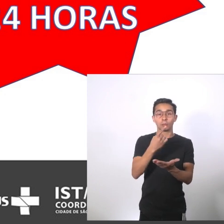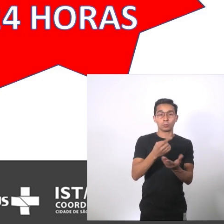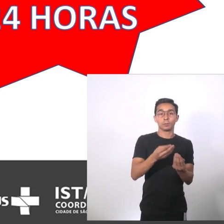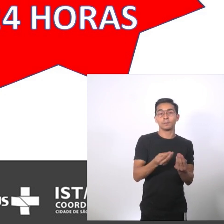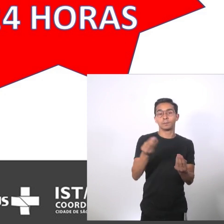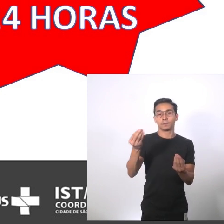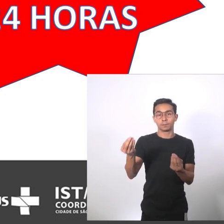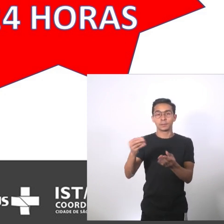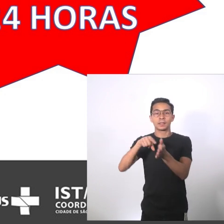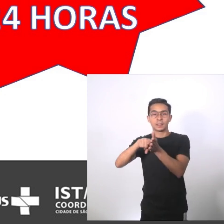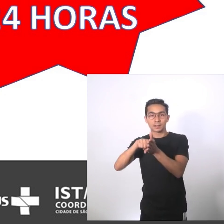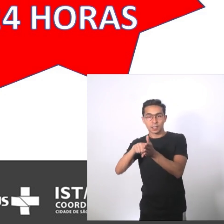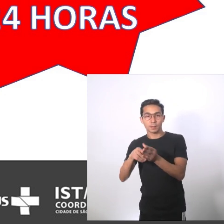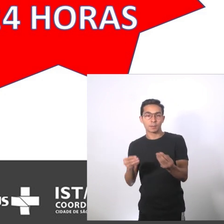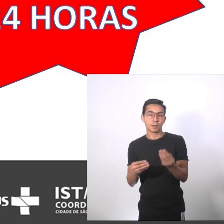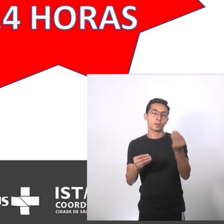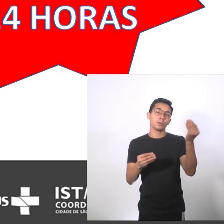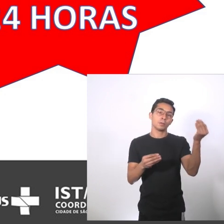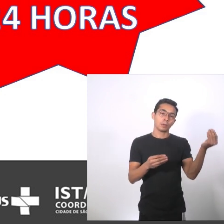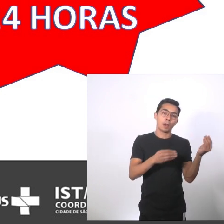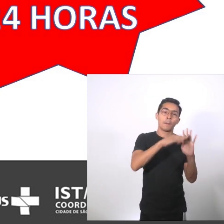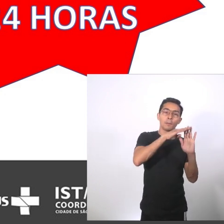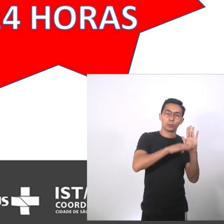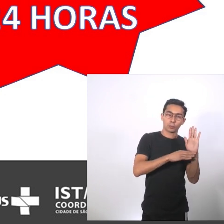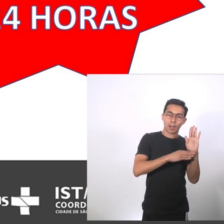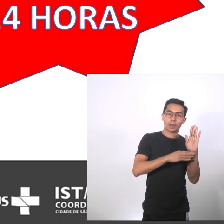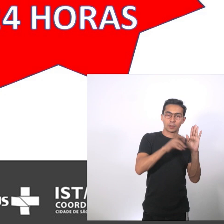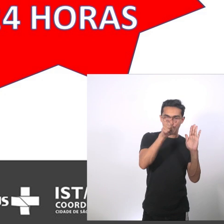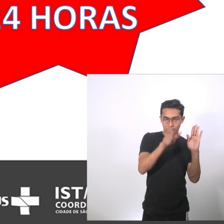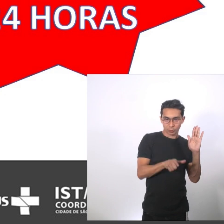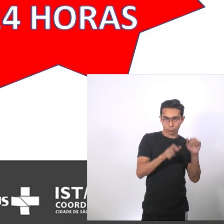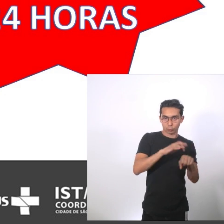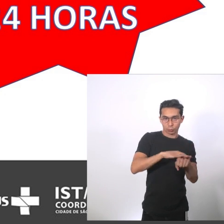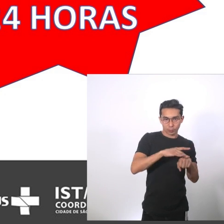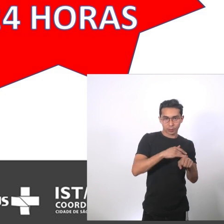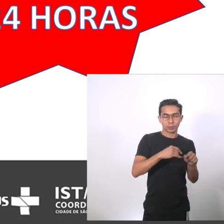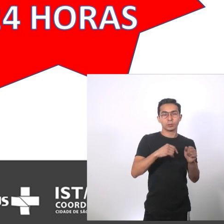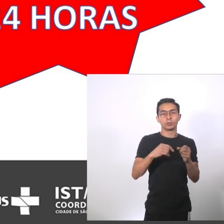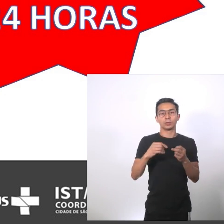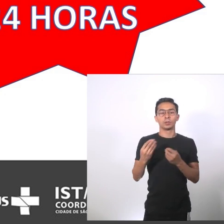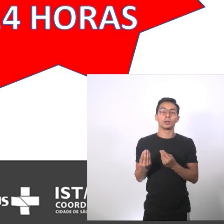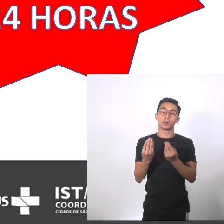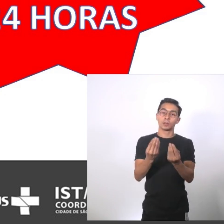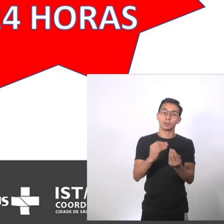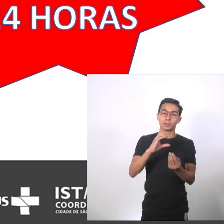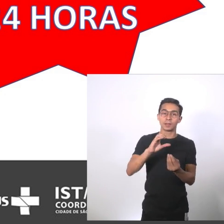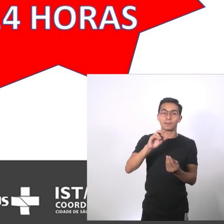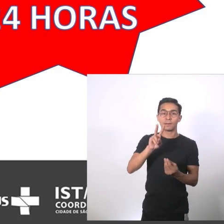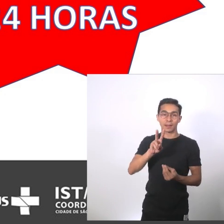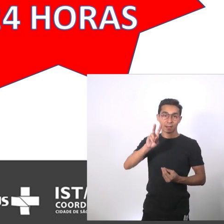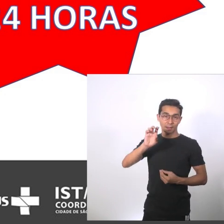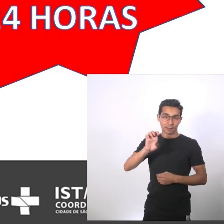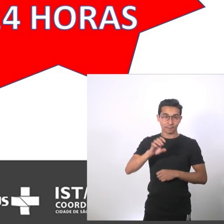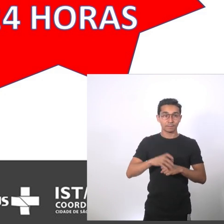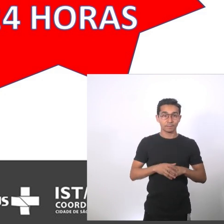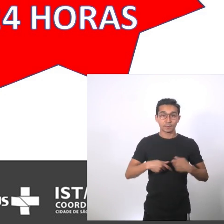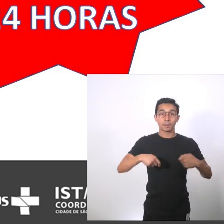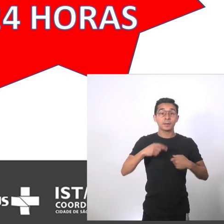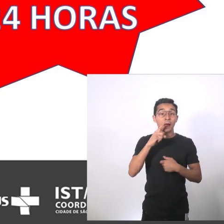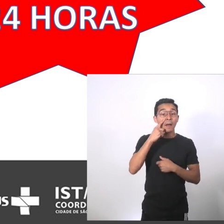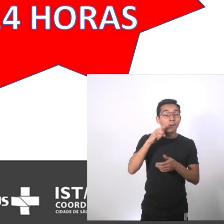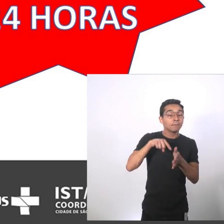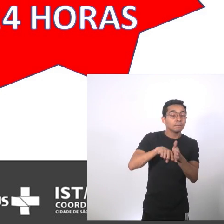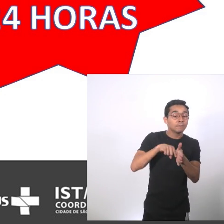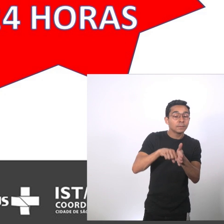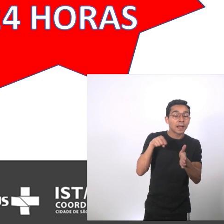vai para o CVE. Então, quando você avalia o paciente, você tem que avaliar o risco e os sinais de gravidade. Se